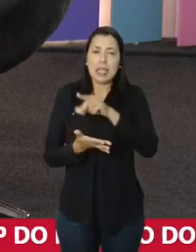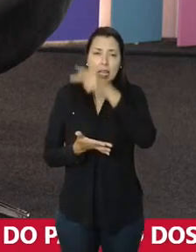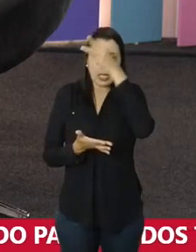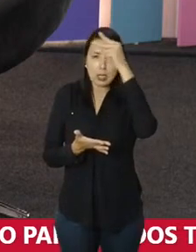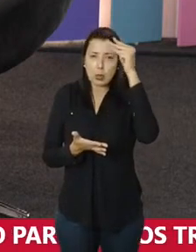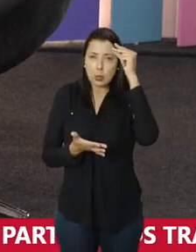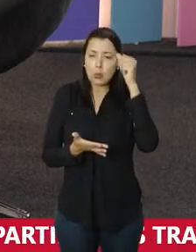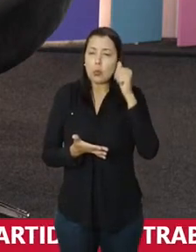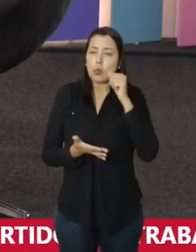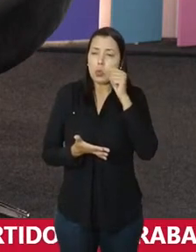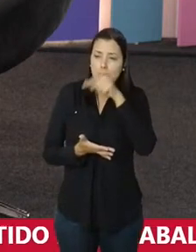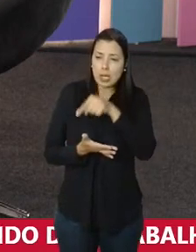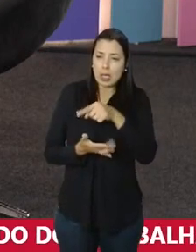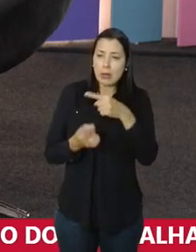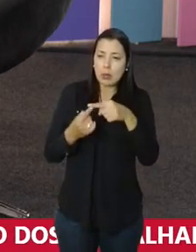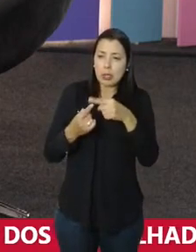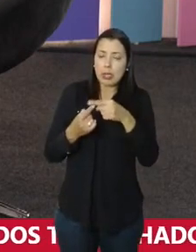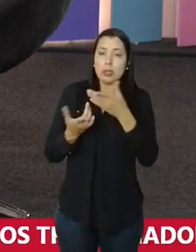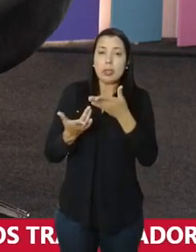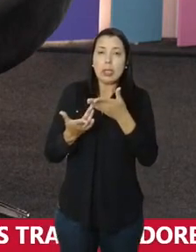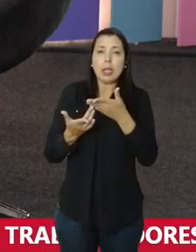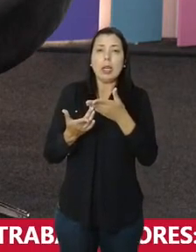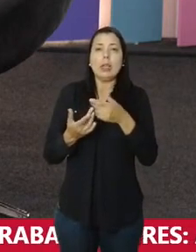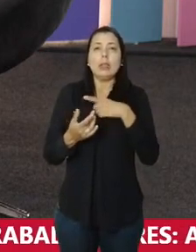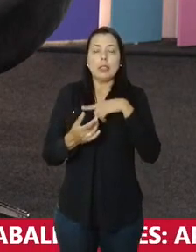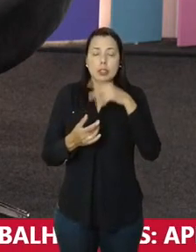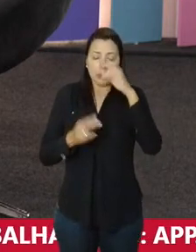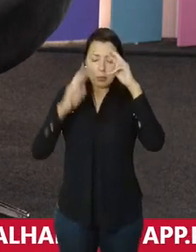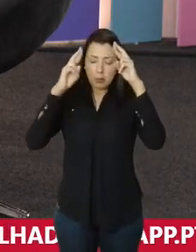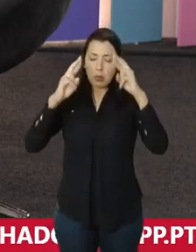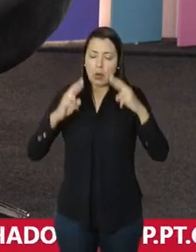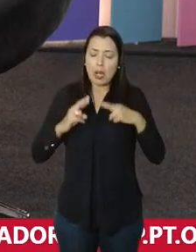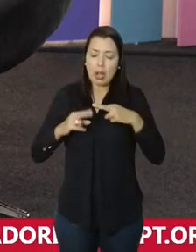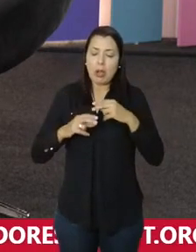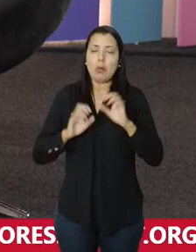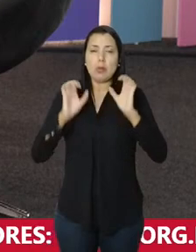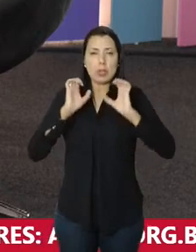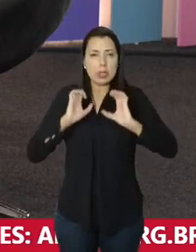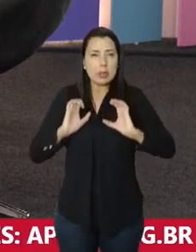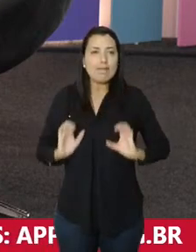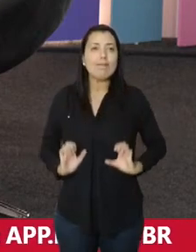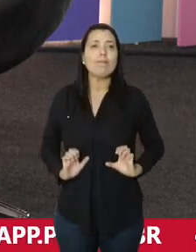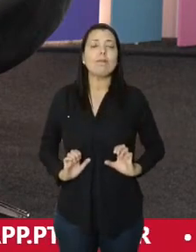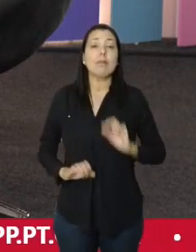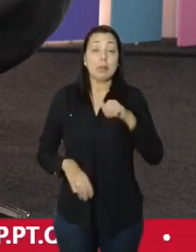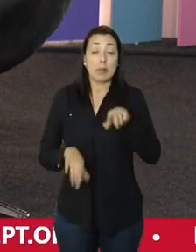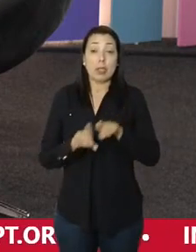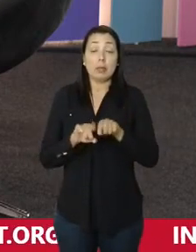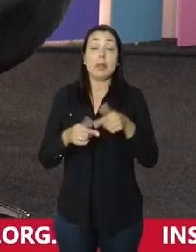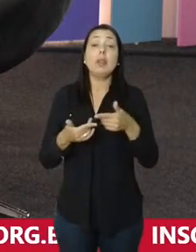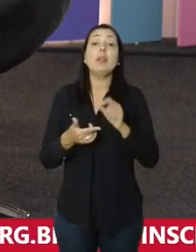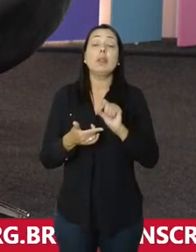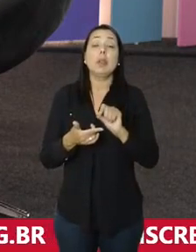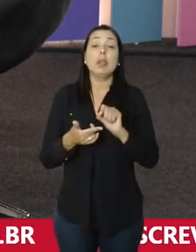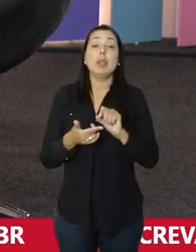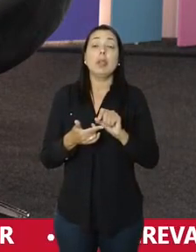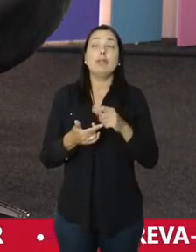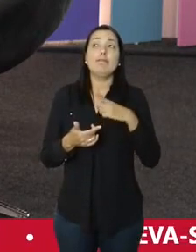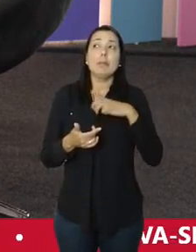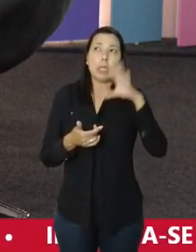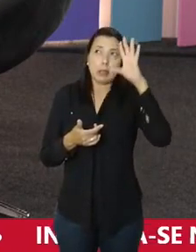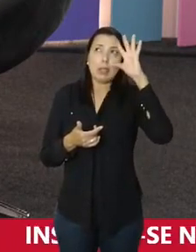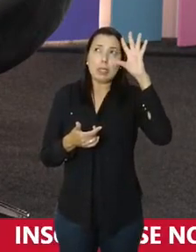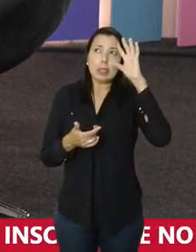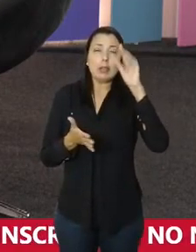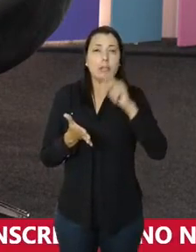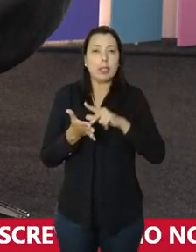mulher, pela biografia que ela tem de integridade moral e ética. E aqui fica, sim, uma